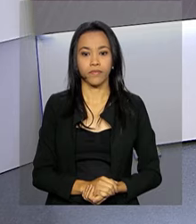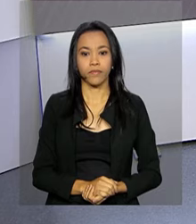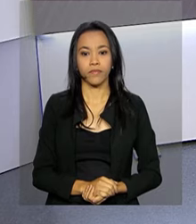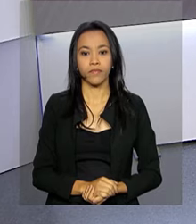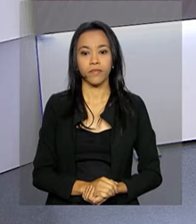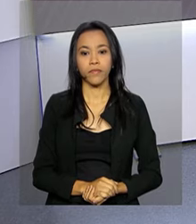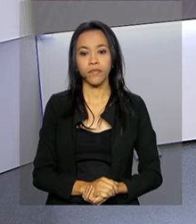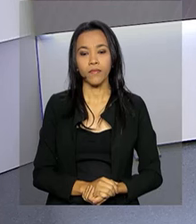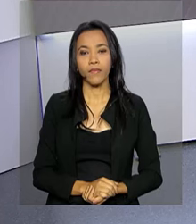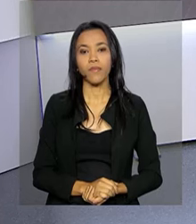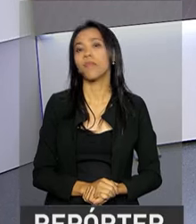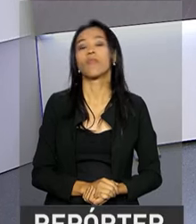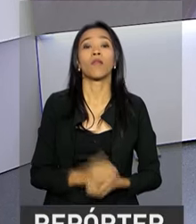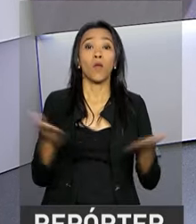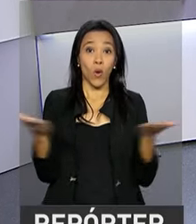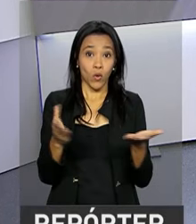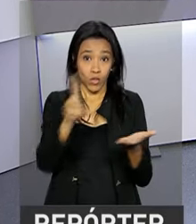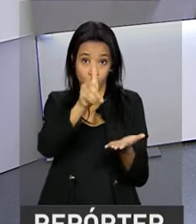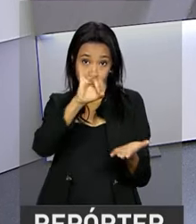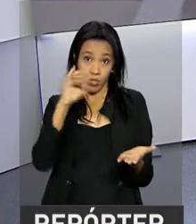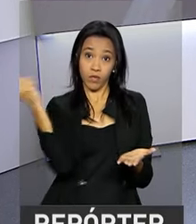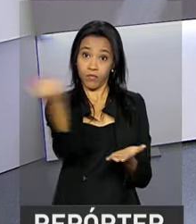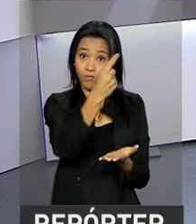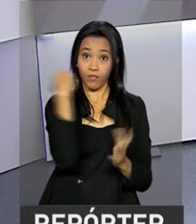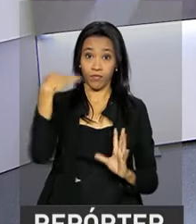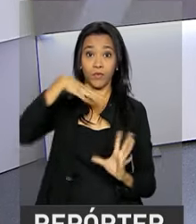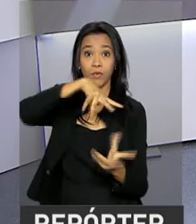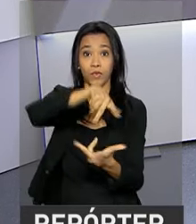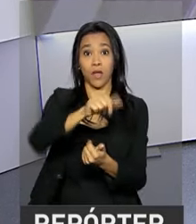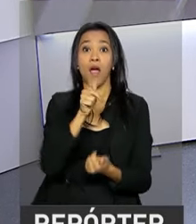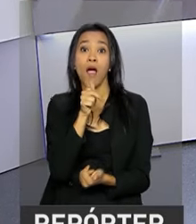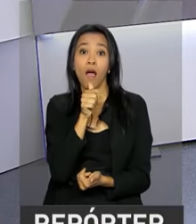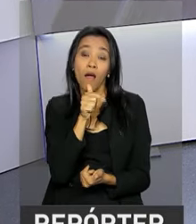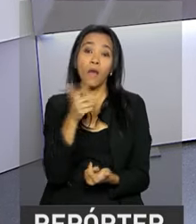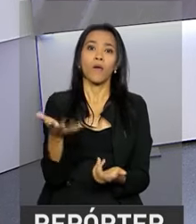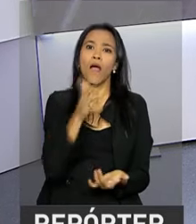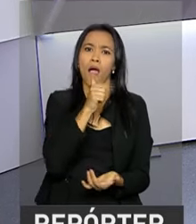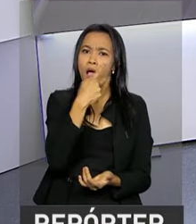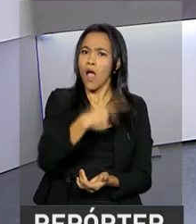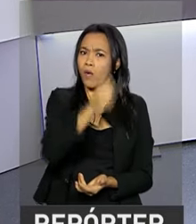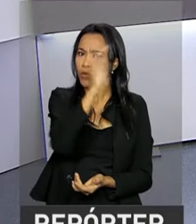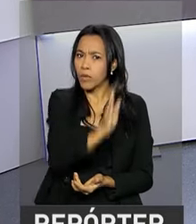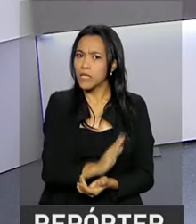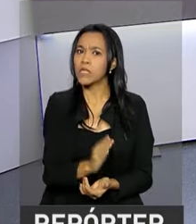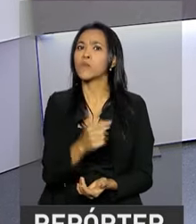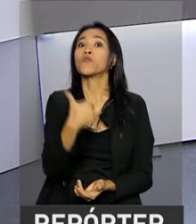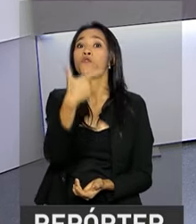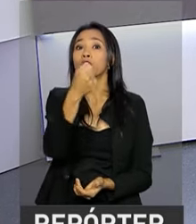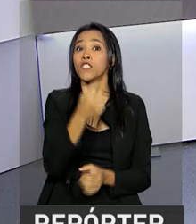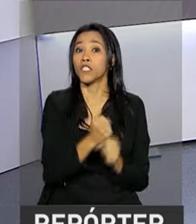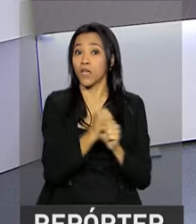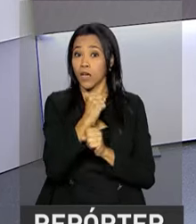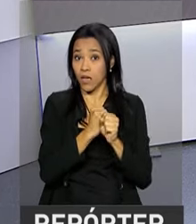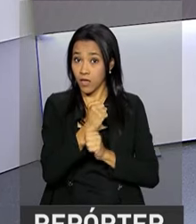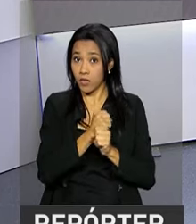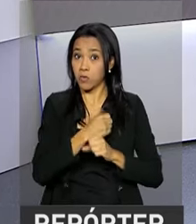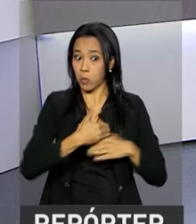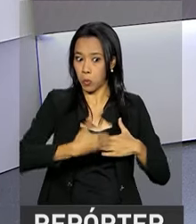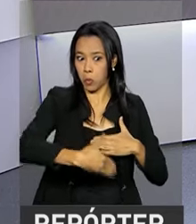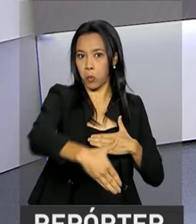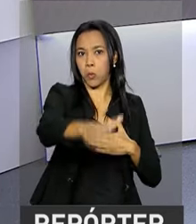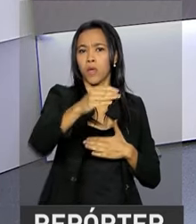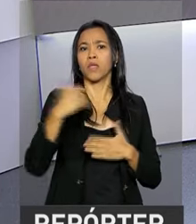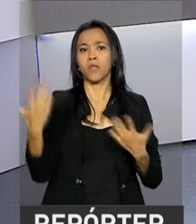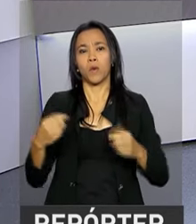Brasil hoje é o dia mundial da água e este ano a lei das Águas no Brasil completa 20 anos o Ministério do meio